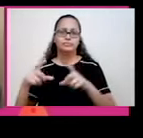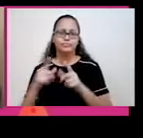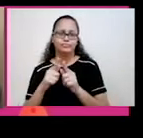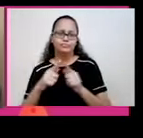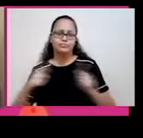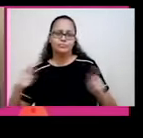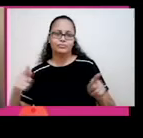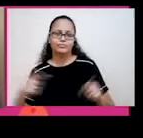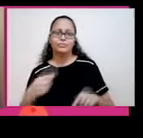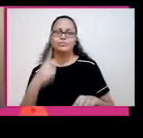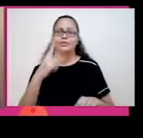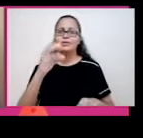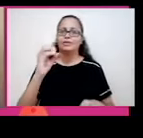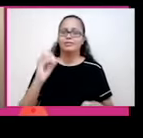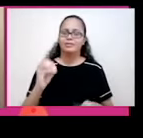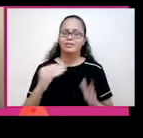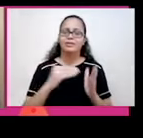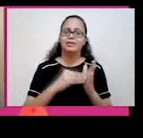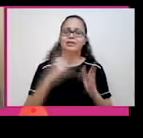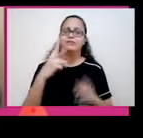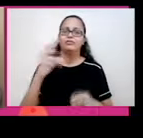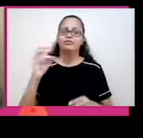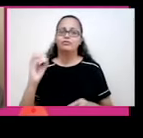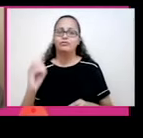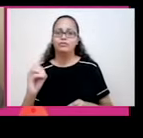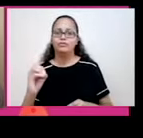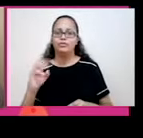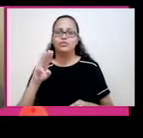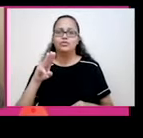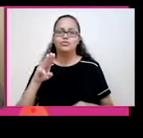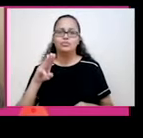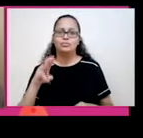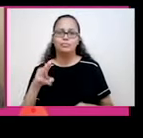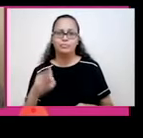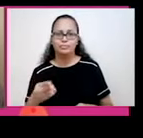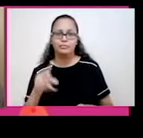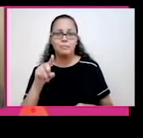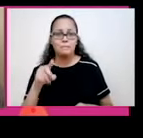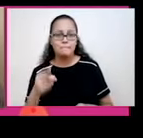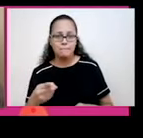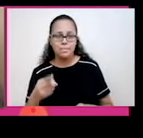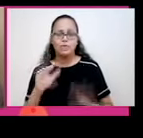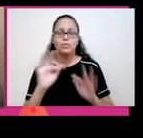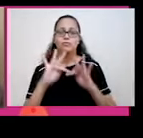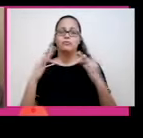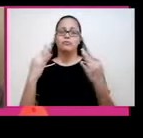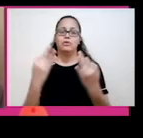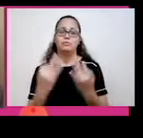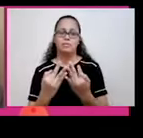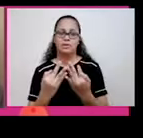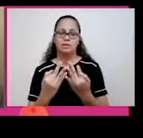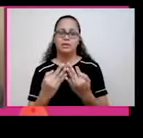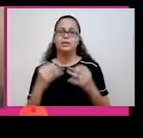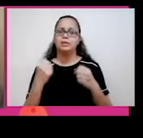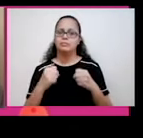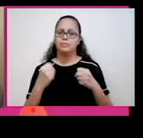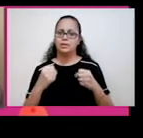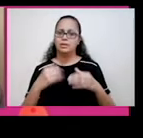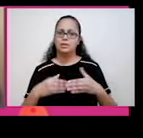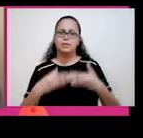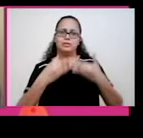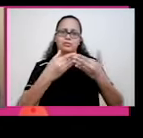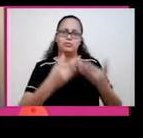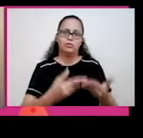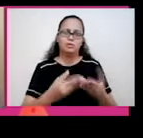de 10 a 20 mil famílias. Essas famílias elas eram obrigadas a entregar para o Estado cotas de produtos escolhidos